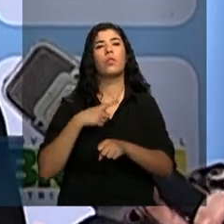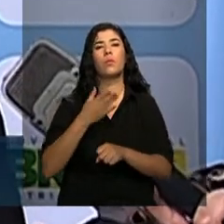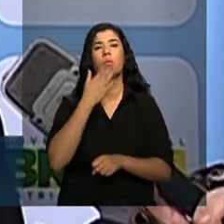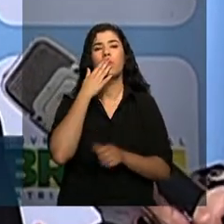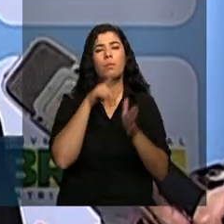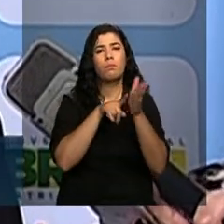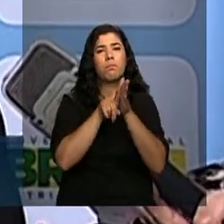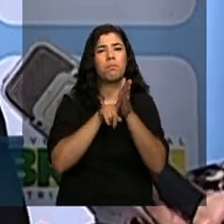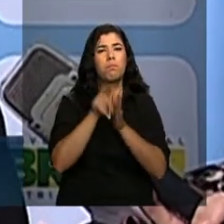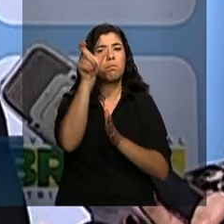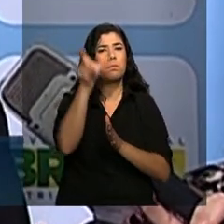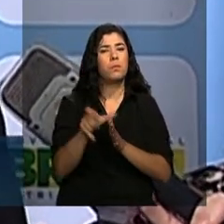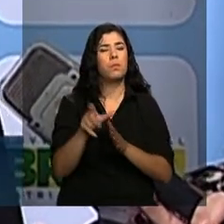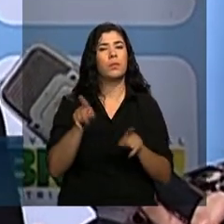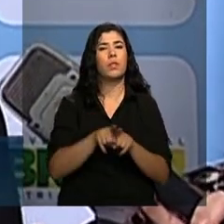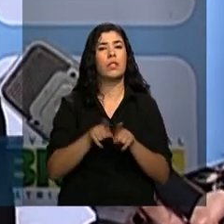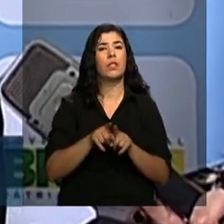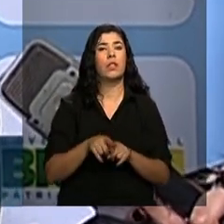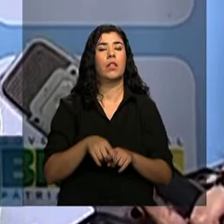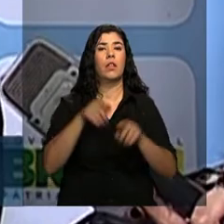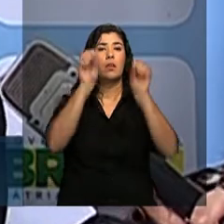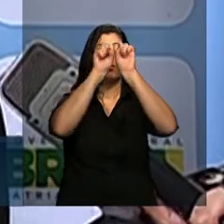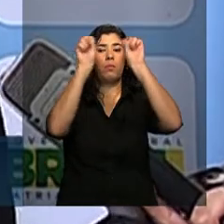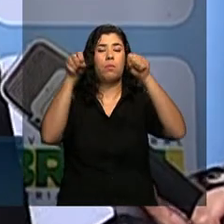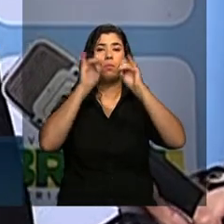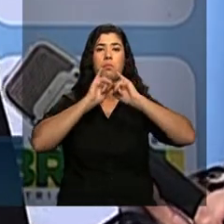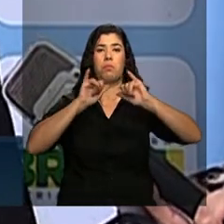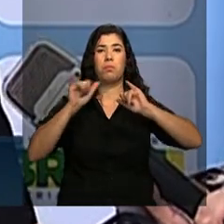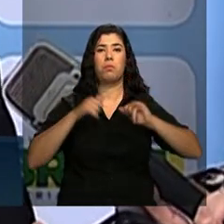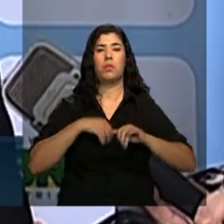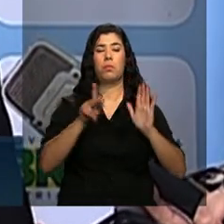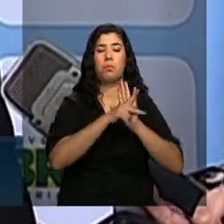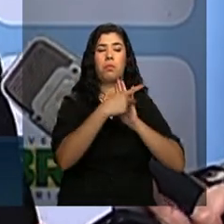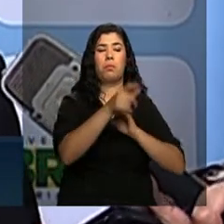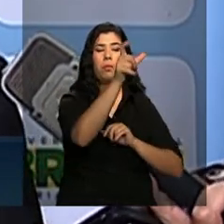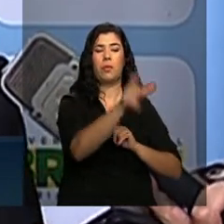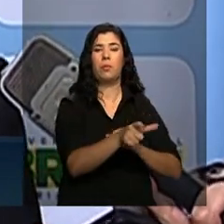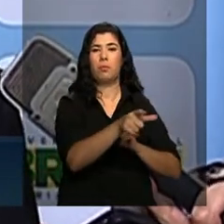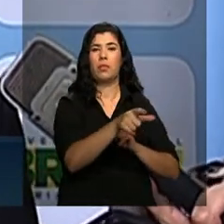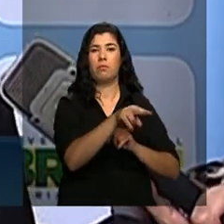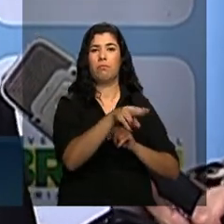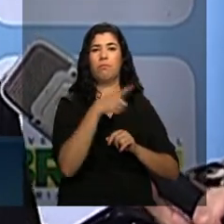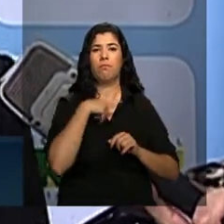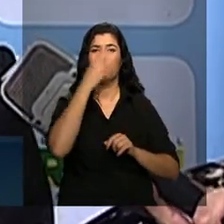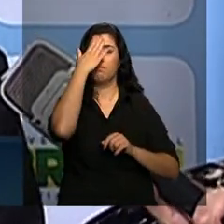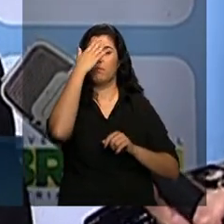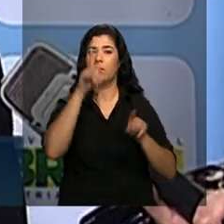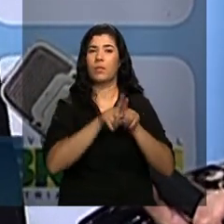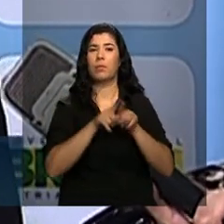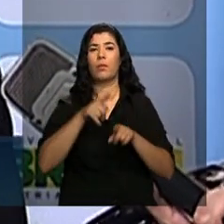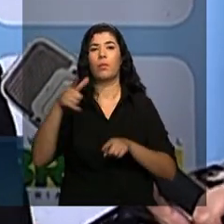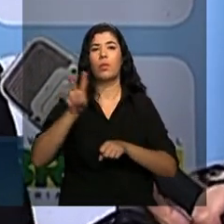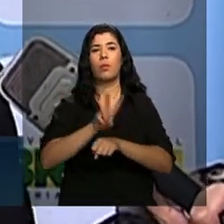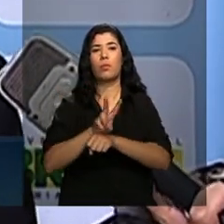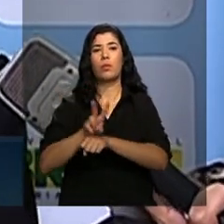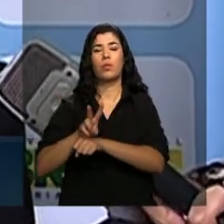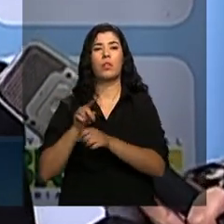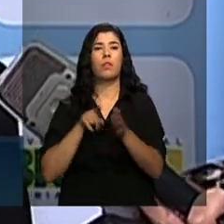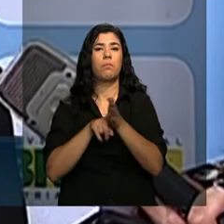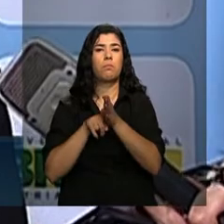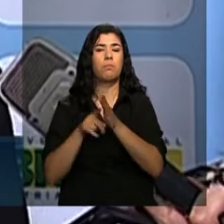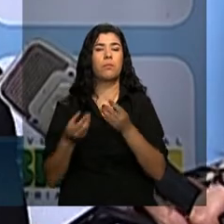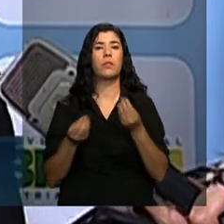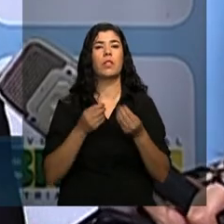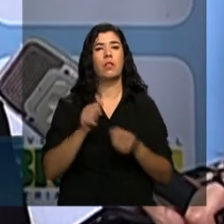uma disponibilidade de informações para quem trata e para o próprio paciente, e para quem faz o monitoramento, a fiscalização,